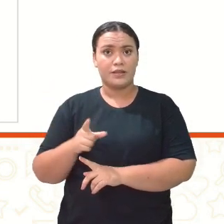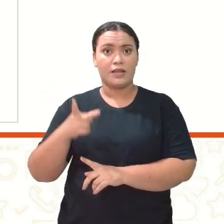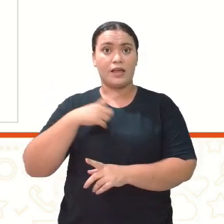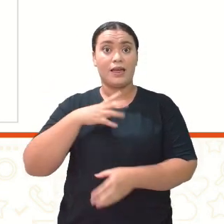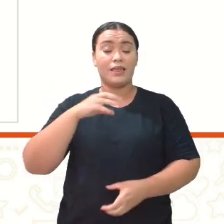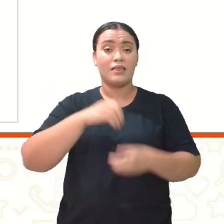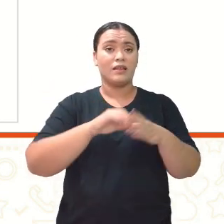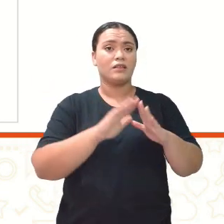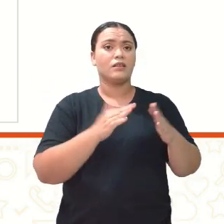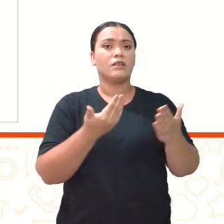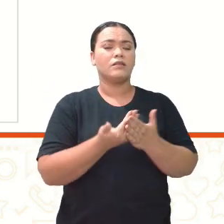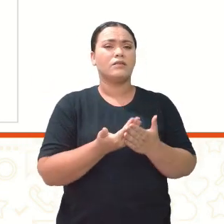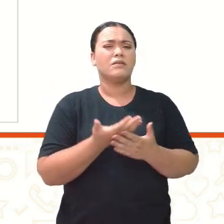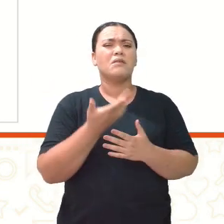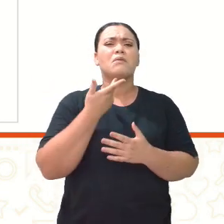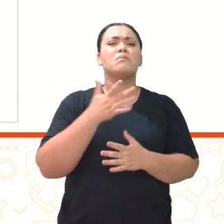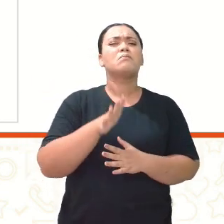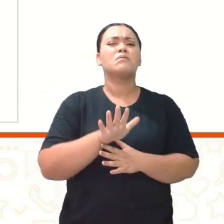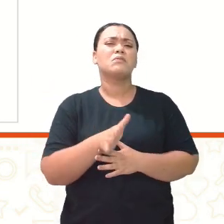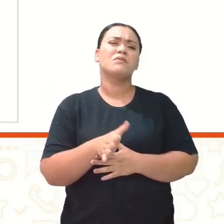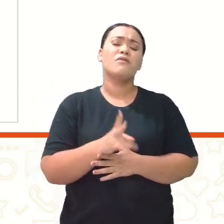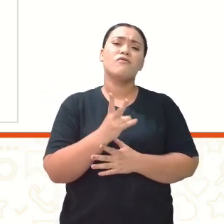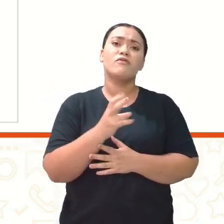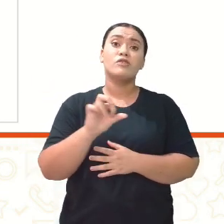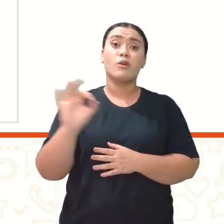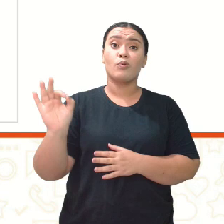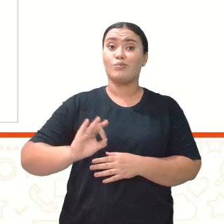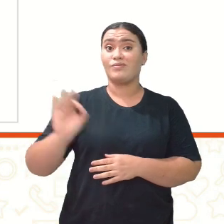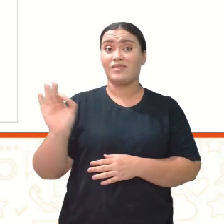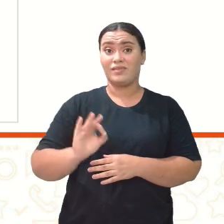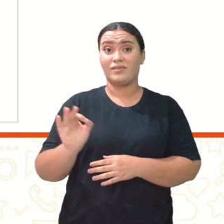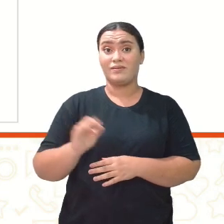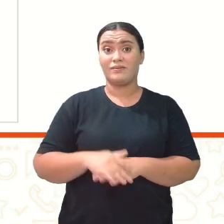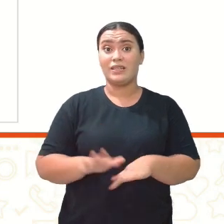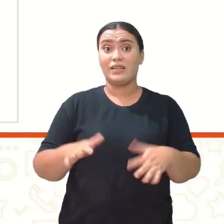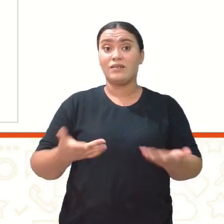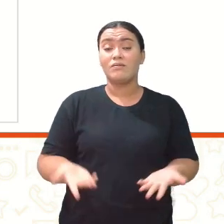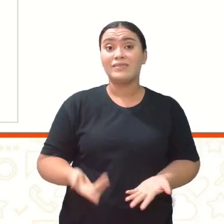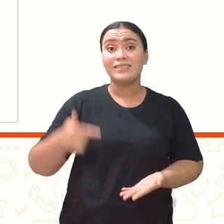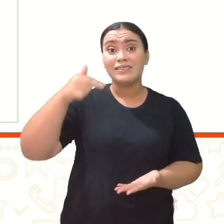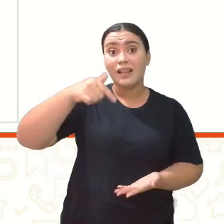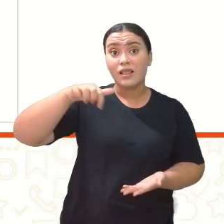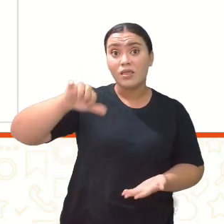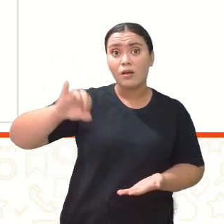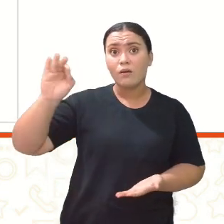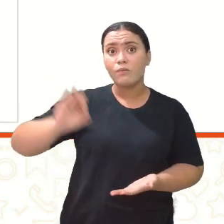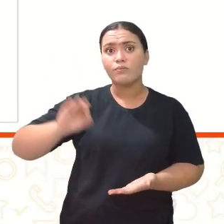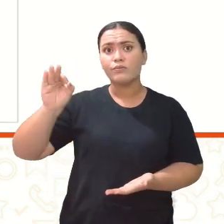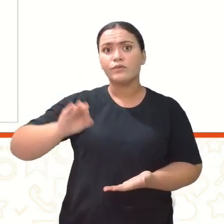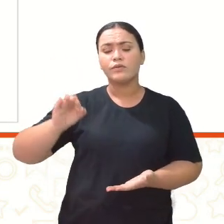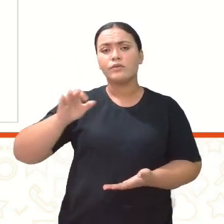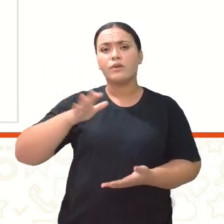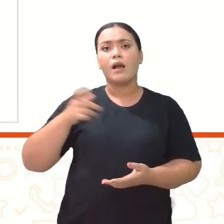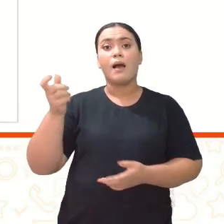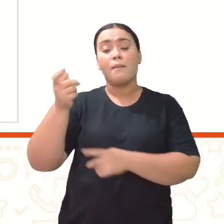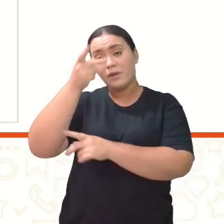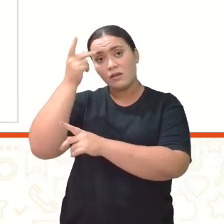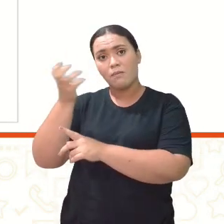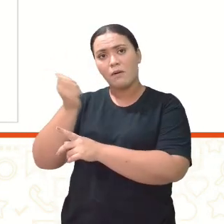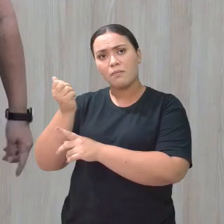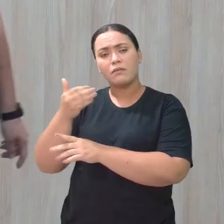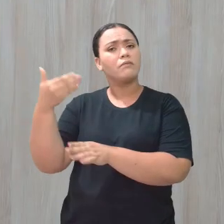na escola correspondiam apenas a 29%, enquanto 71% desses beneficiários